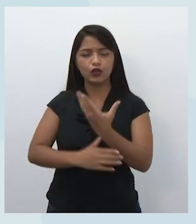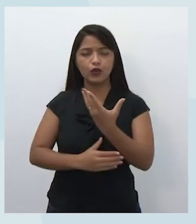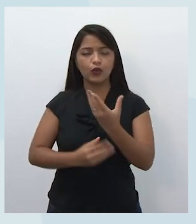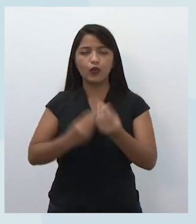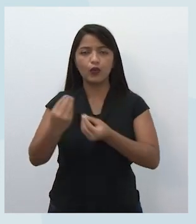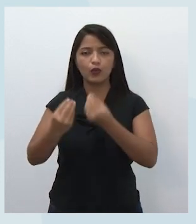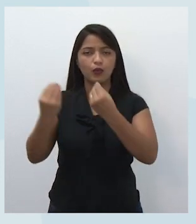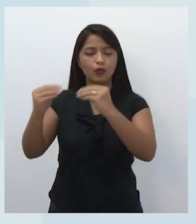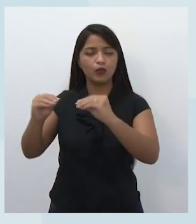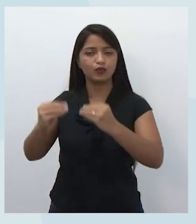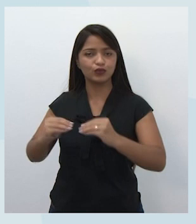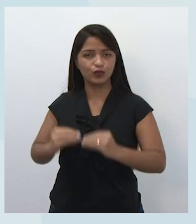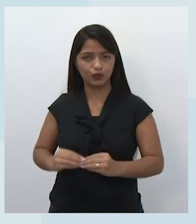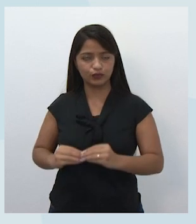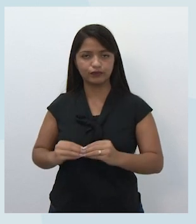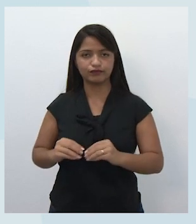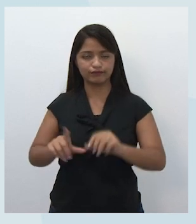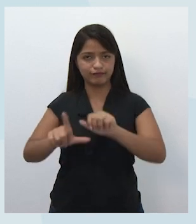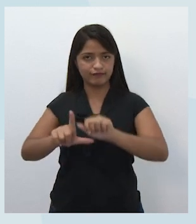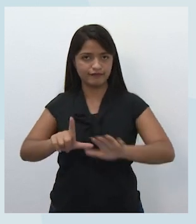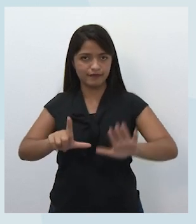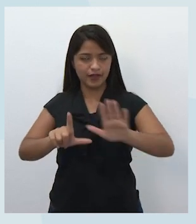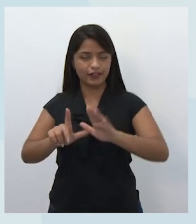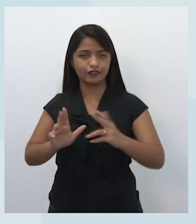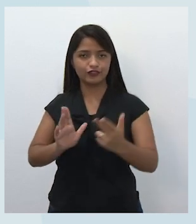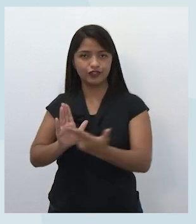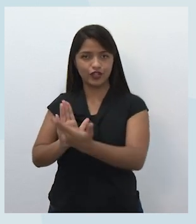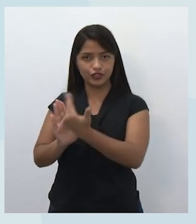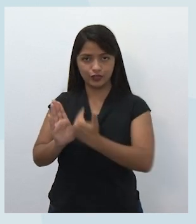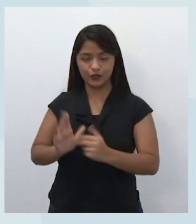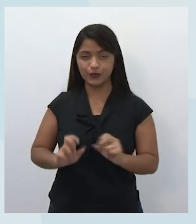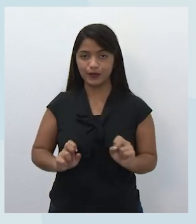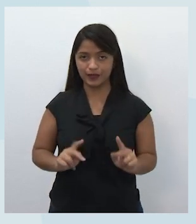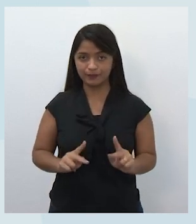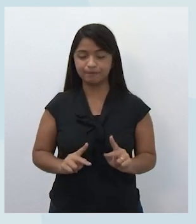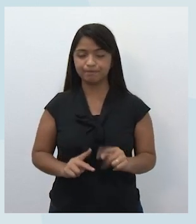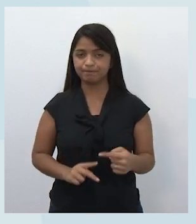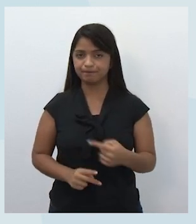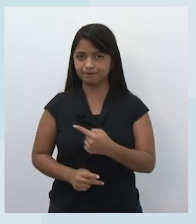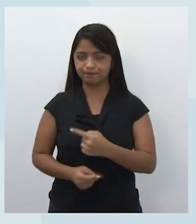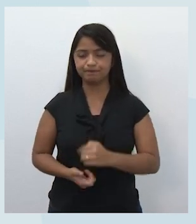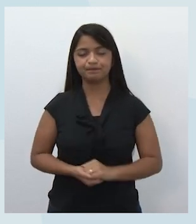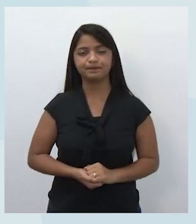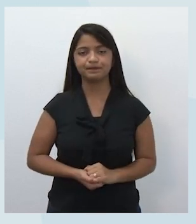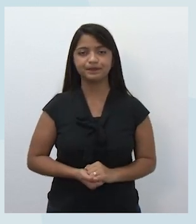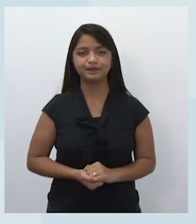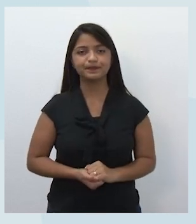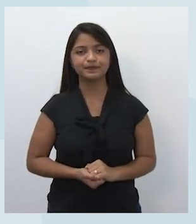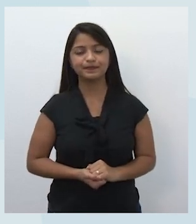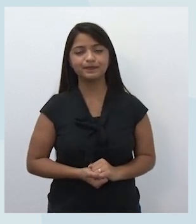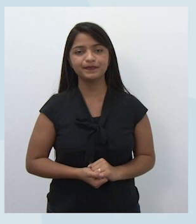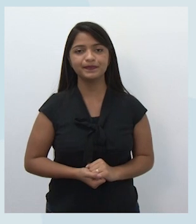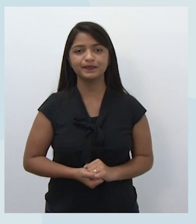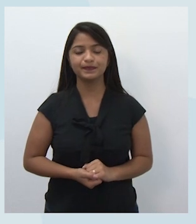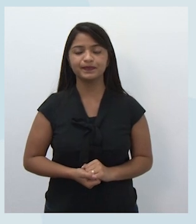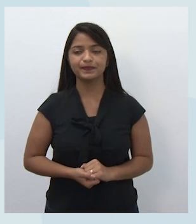esse desenho, né? Essa é a grande questão aqui, tá? Eu